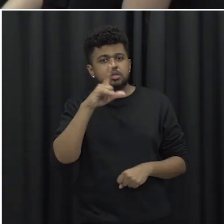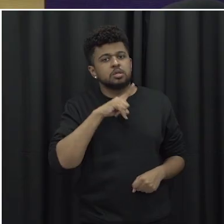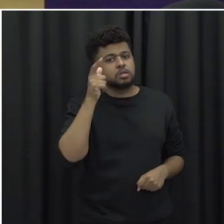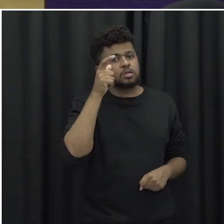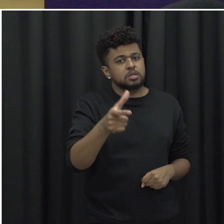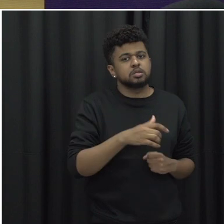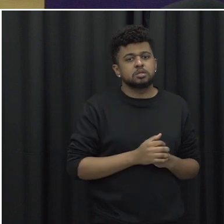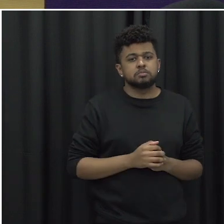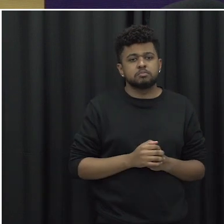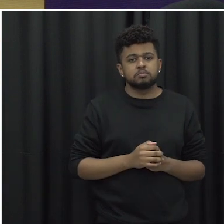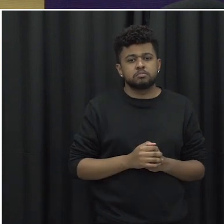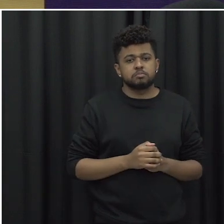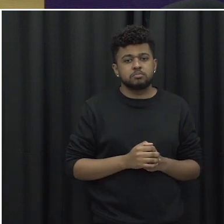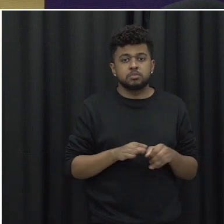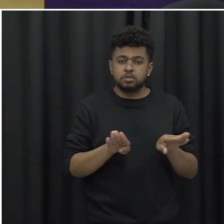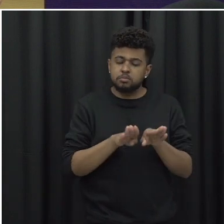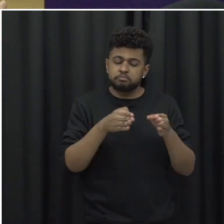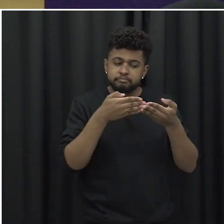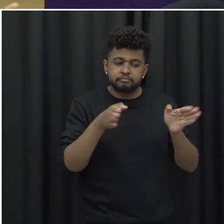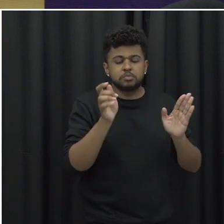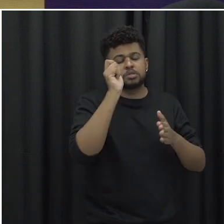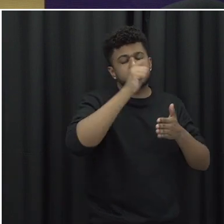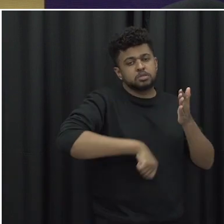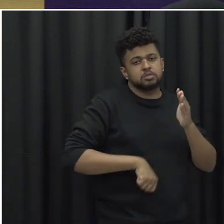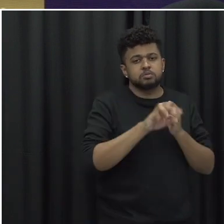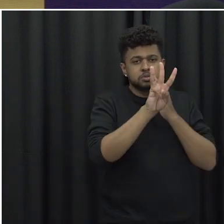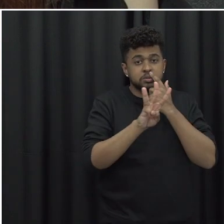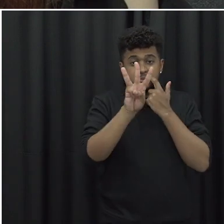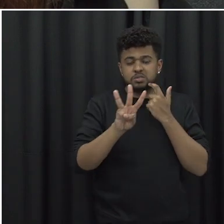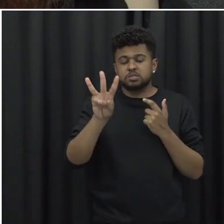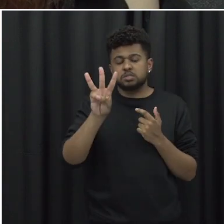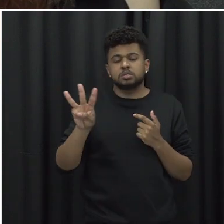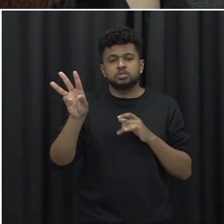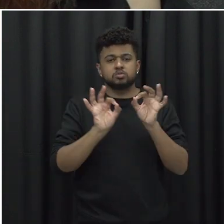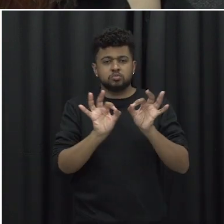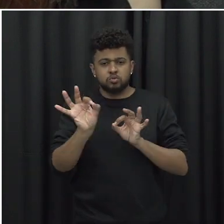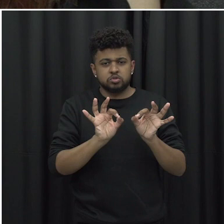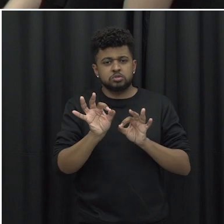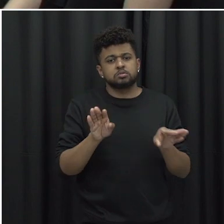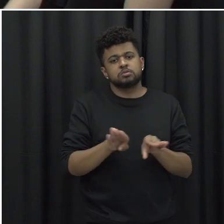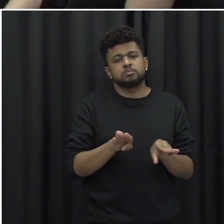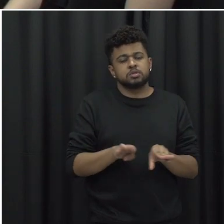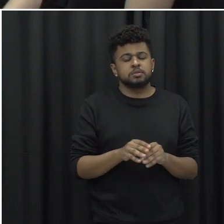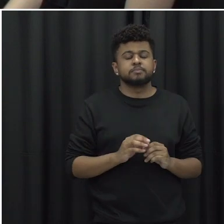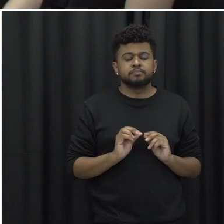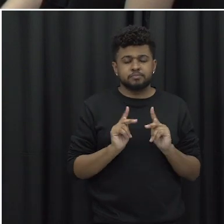todo certinho. Sim. Tá bom. Teria mais alguma questão que vocês gostariam de abordar sobre o tema?